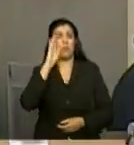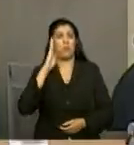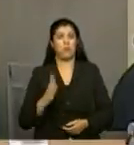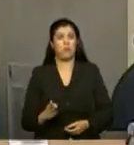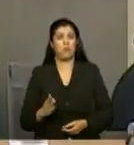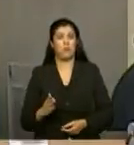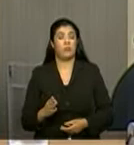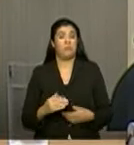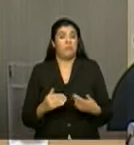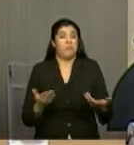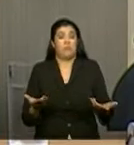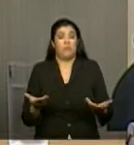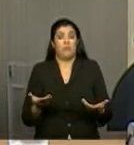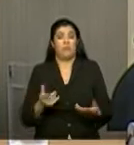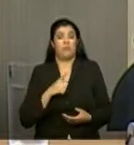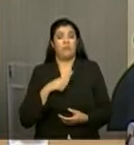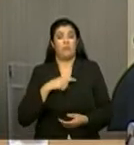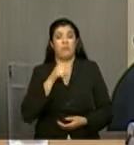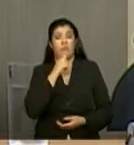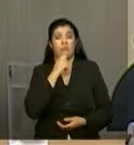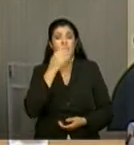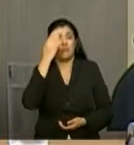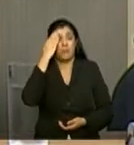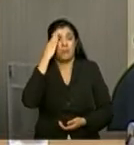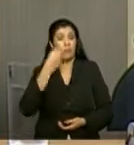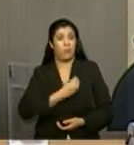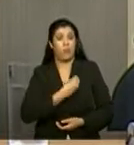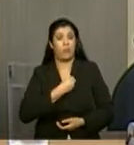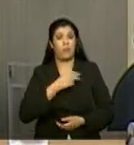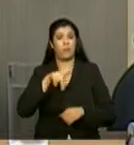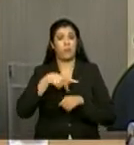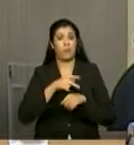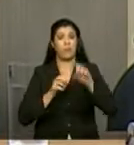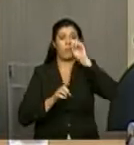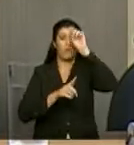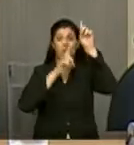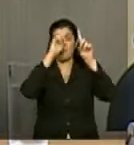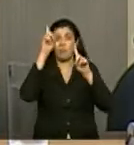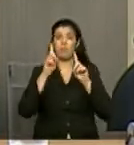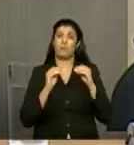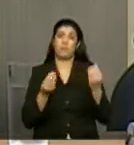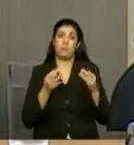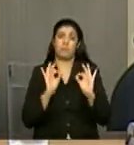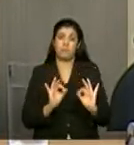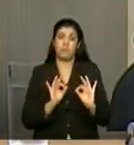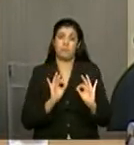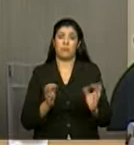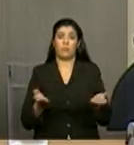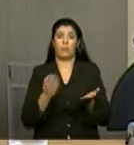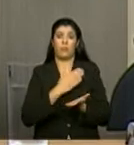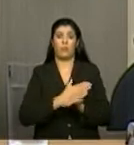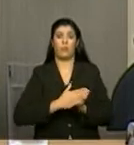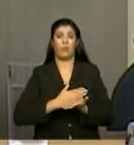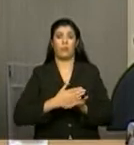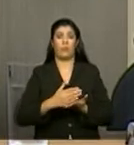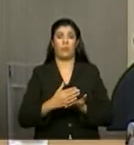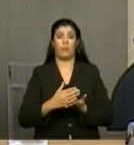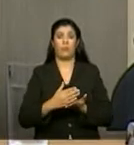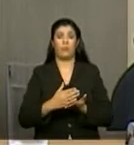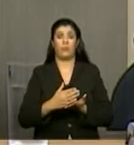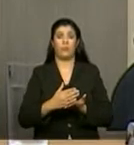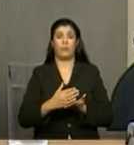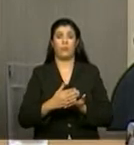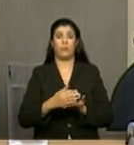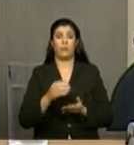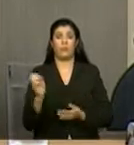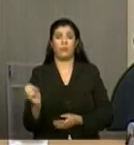ou seja não nós não vivemos numa democracia então evidentemente que a partir de aí ea